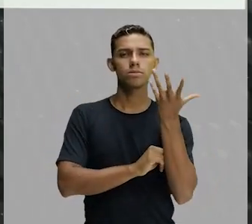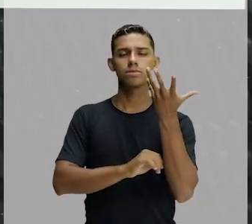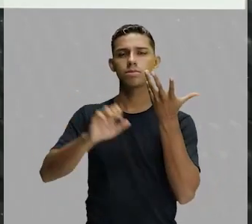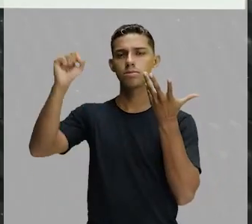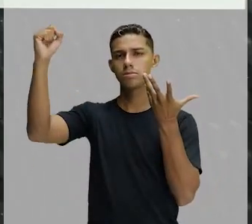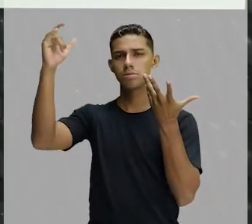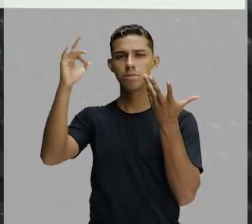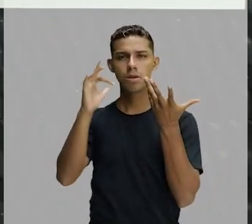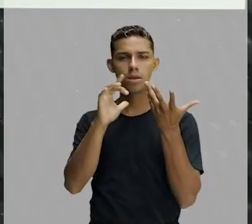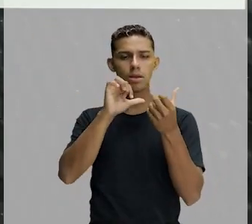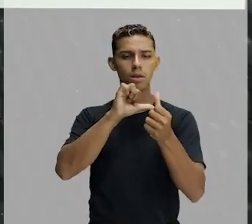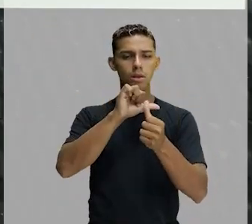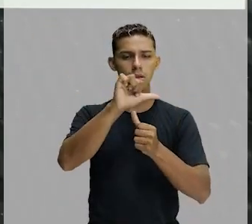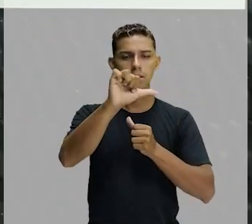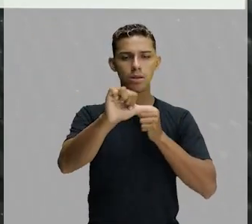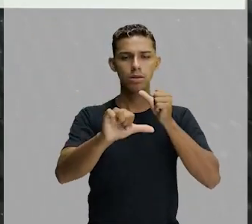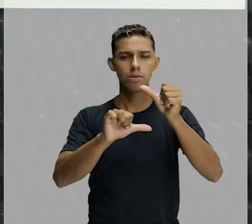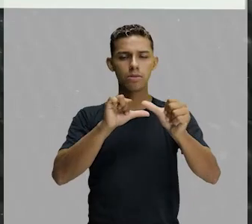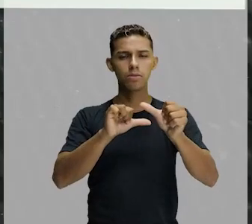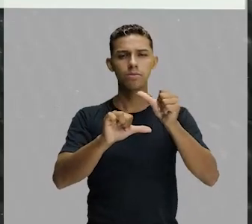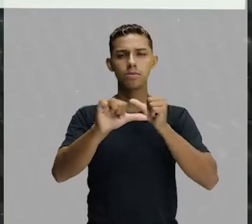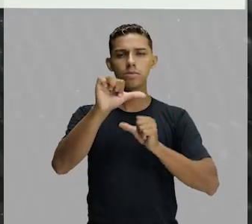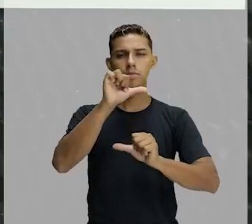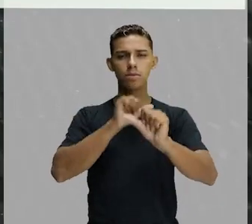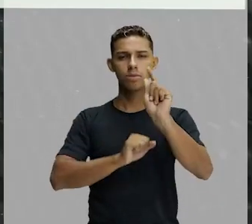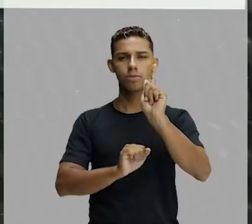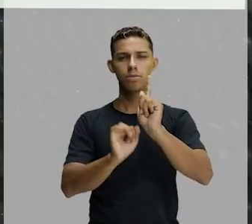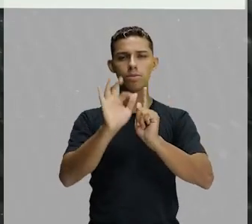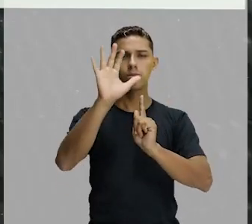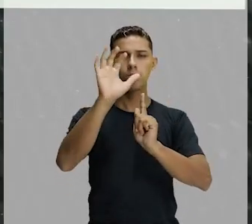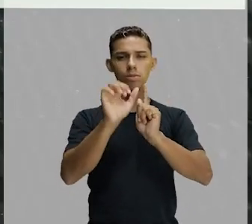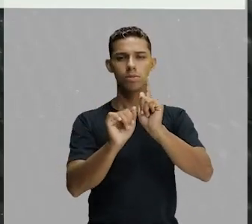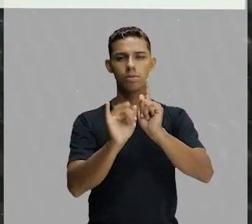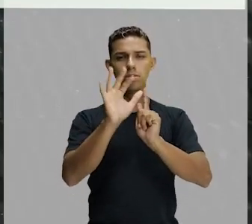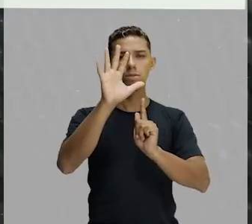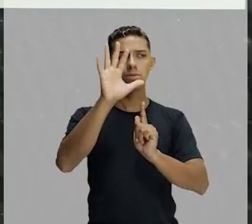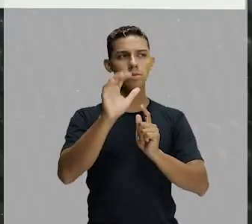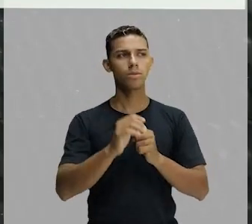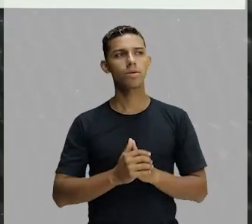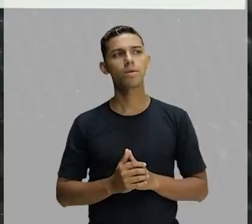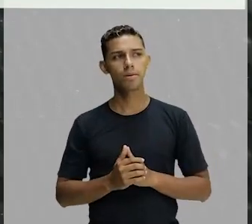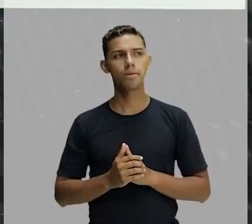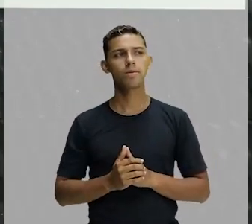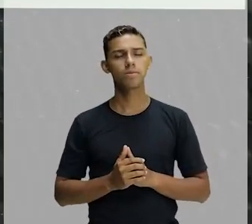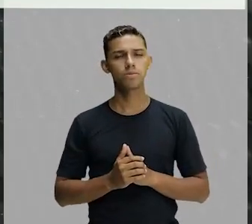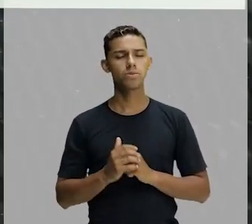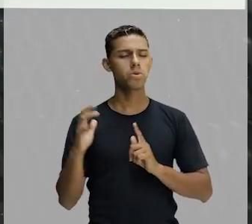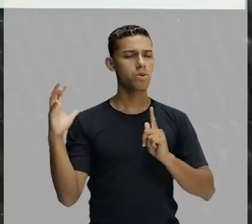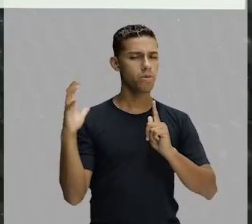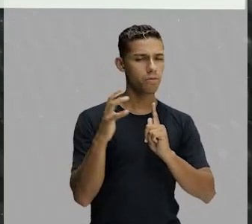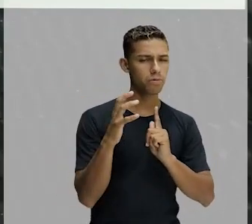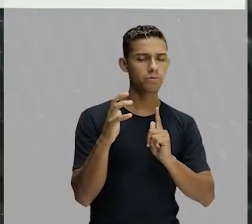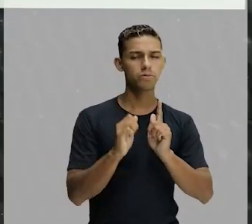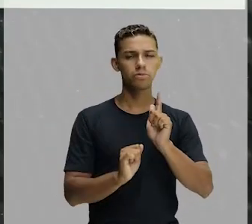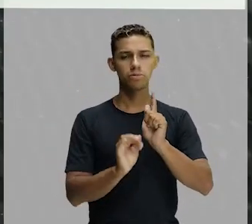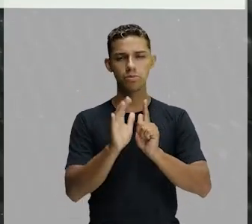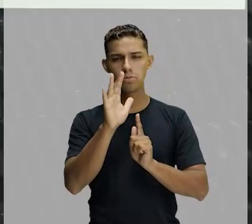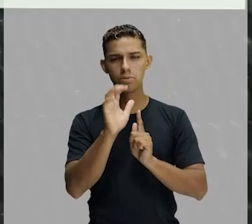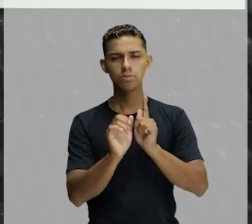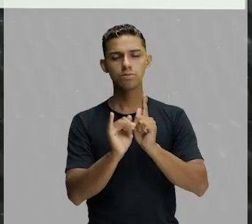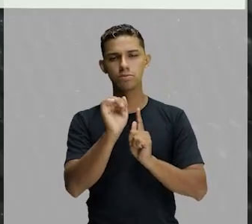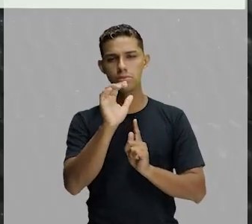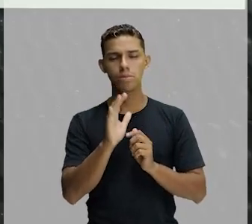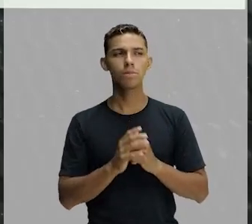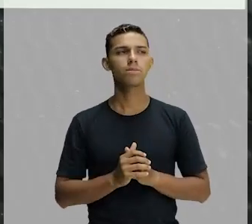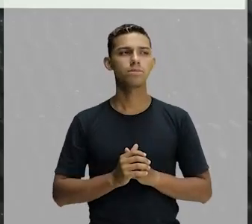essas trocas gasosas aqui, as trocas gasosas. É um processo que influencia a fotossíntese. Então, vamos